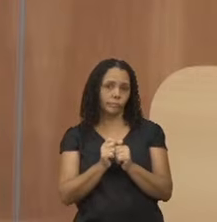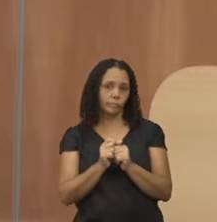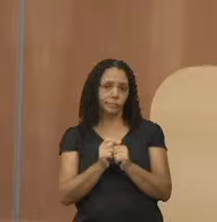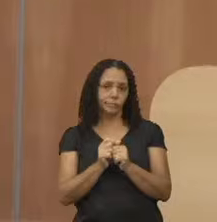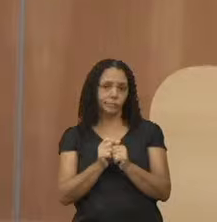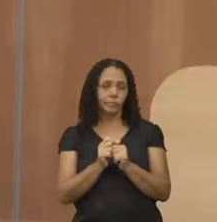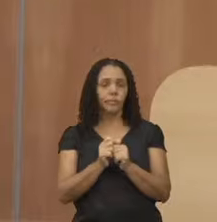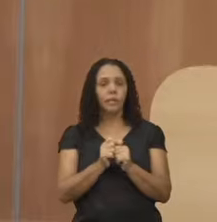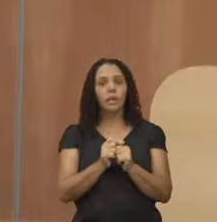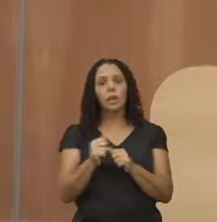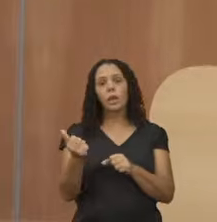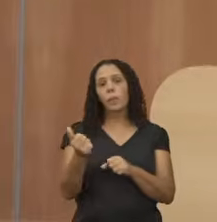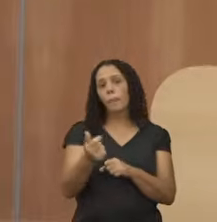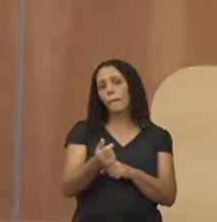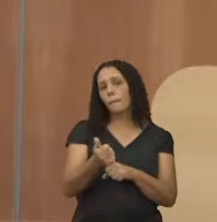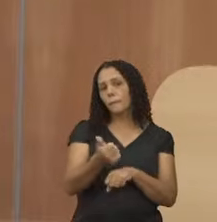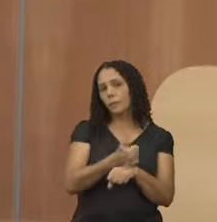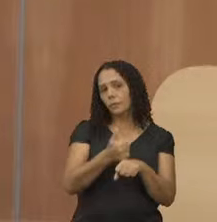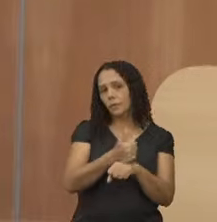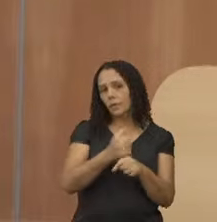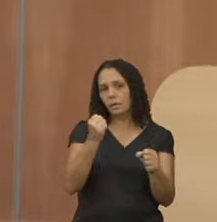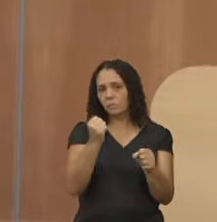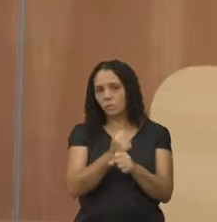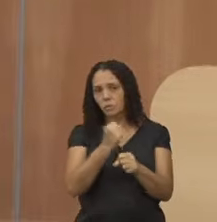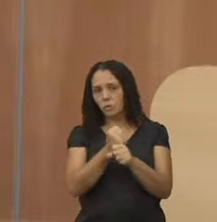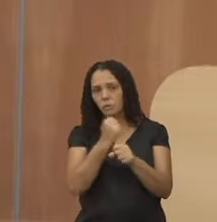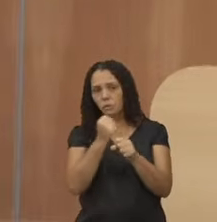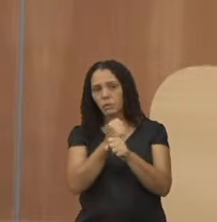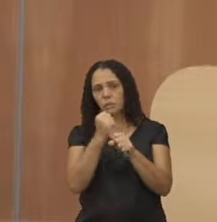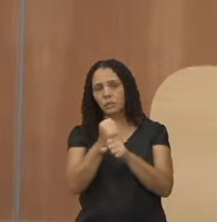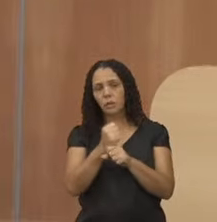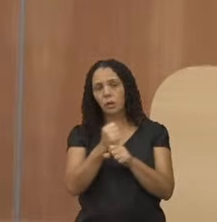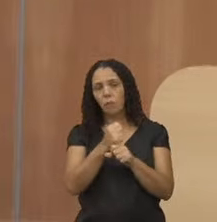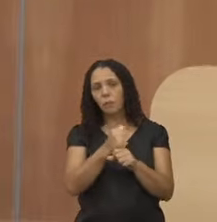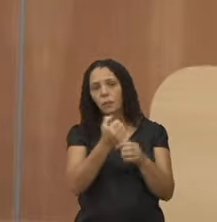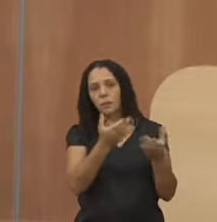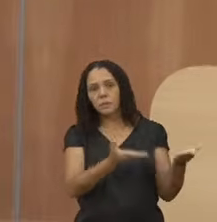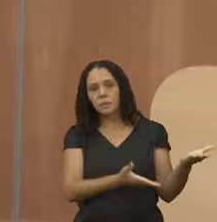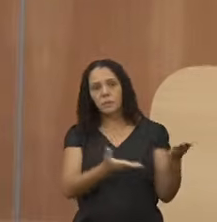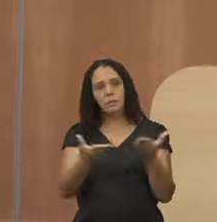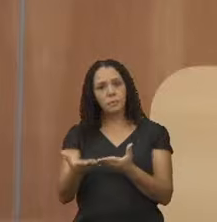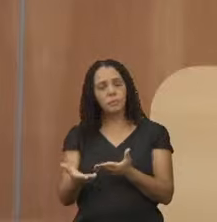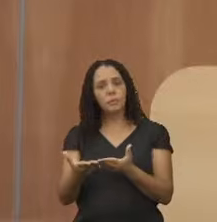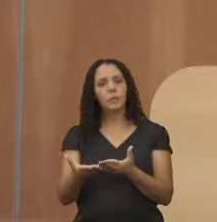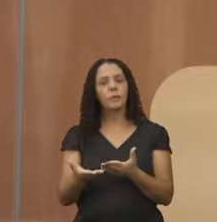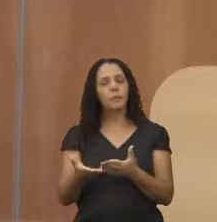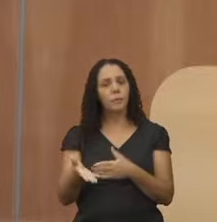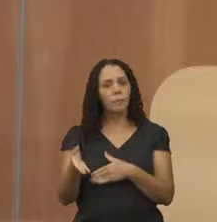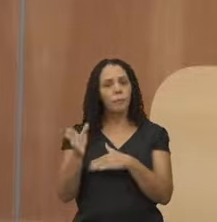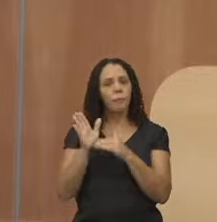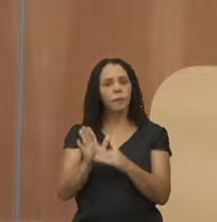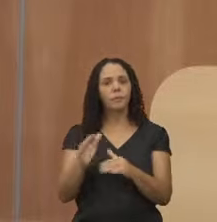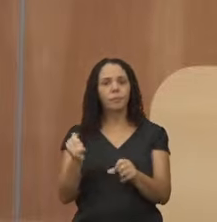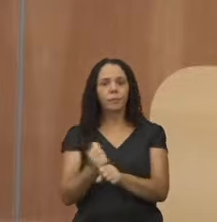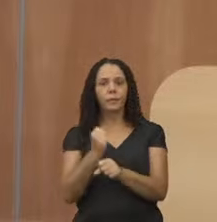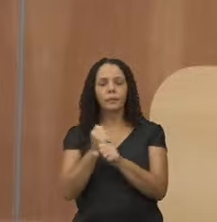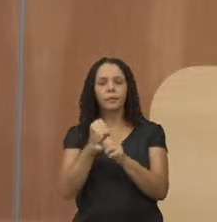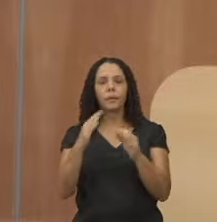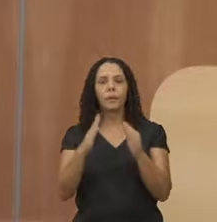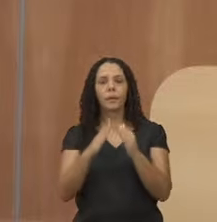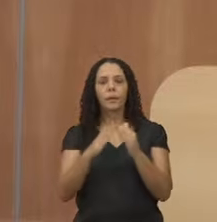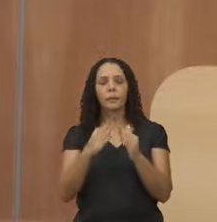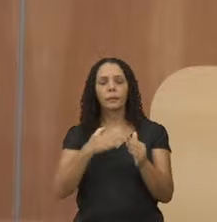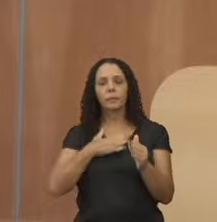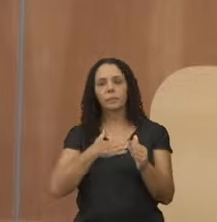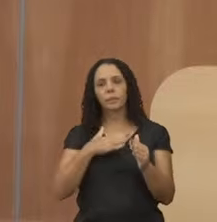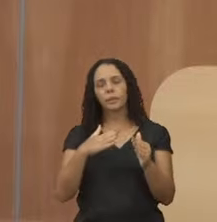os empreendedores que trabalham no ramo da construção, para que seja feito esse programa aqui na nossa cidade, Minha Casa Minha Vida, para as pessoas